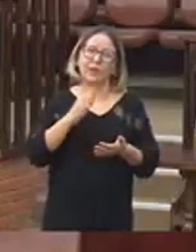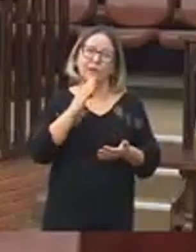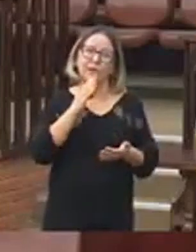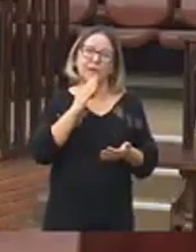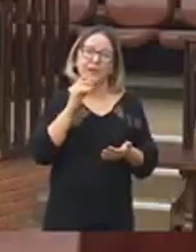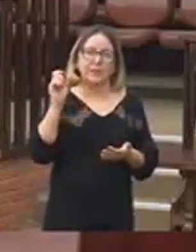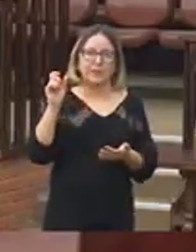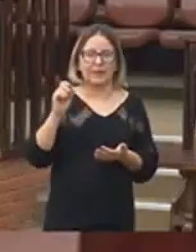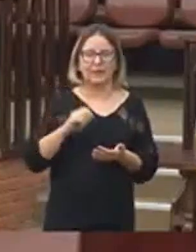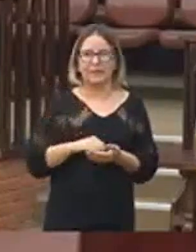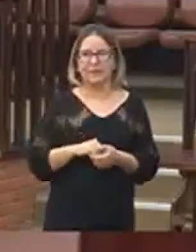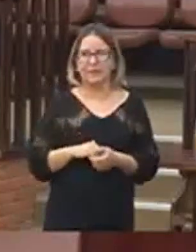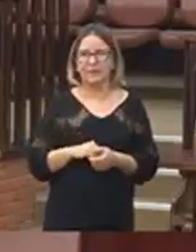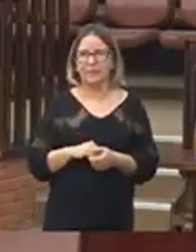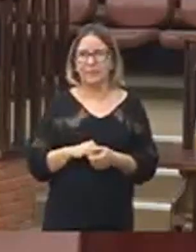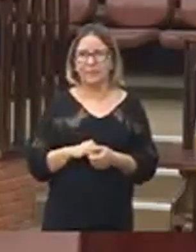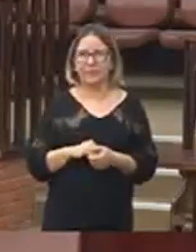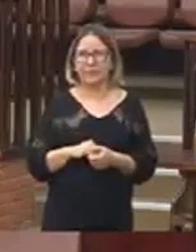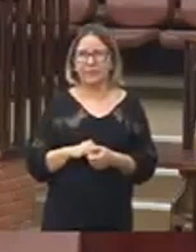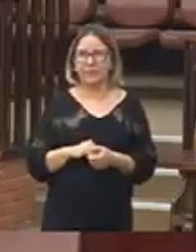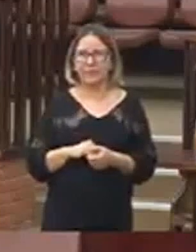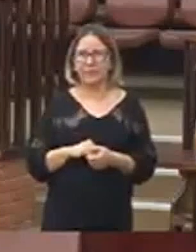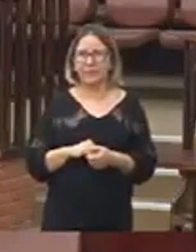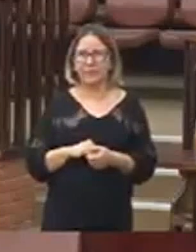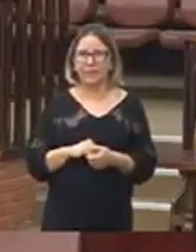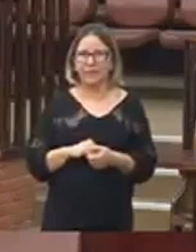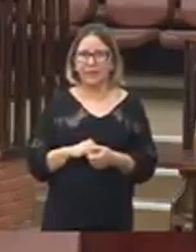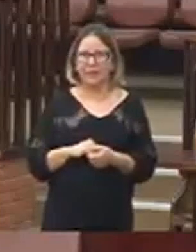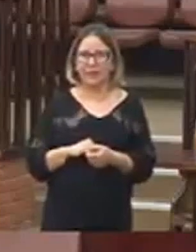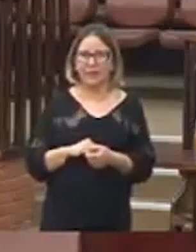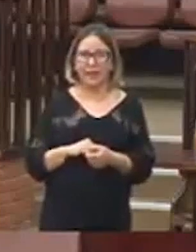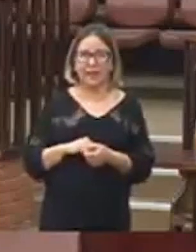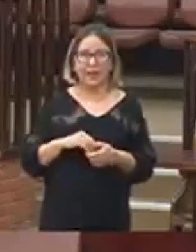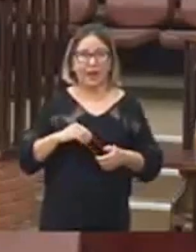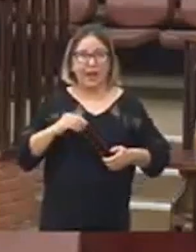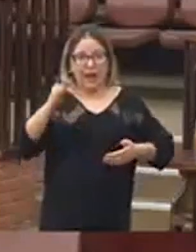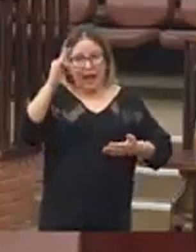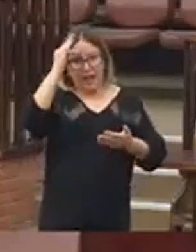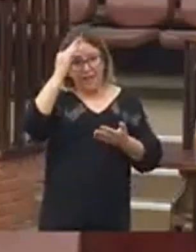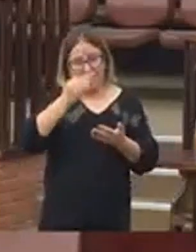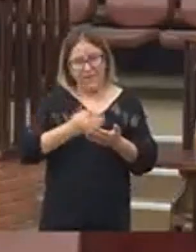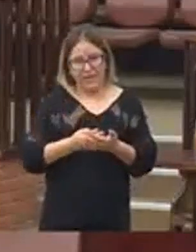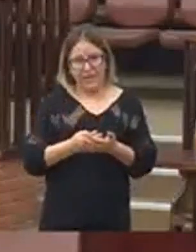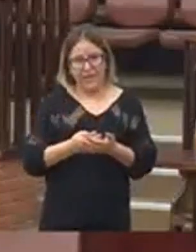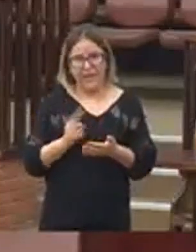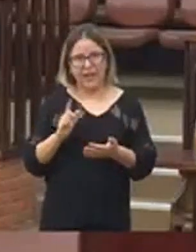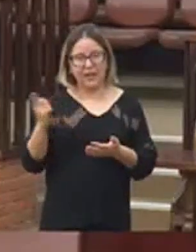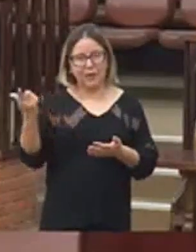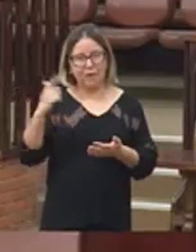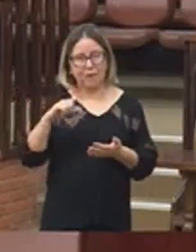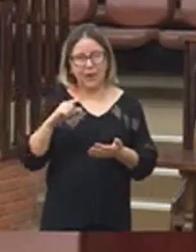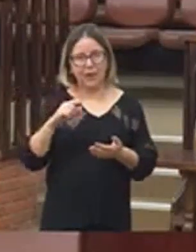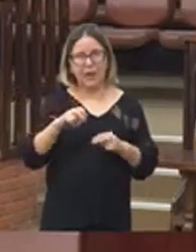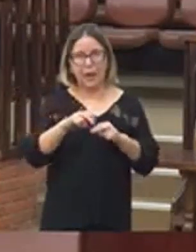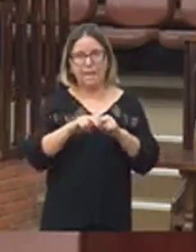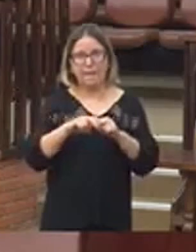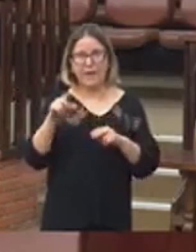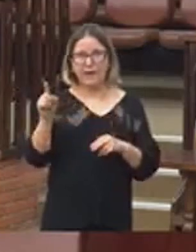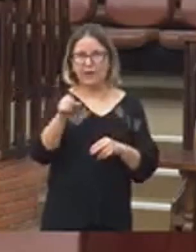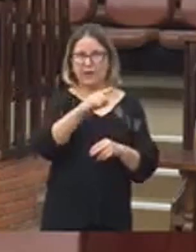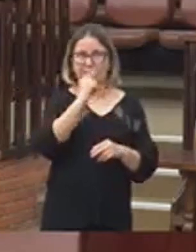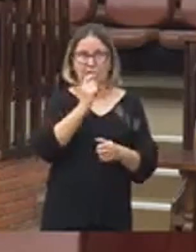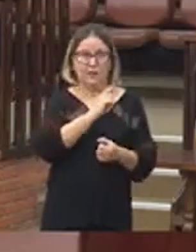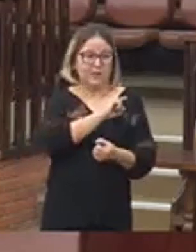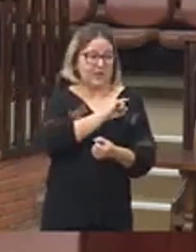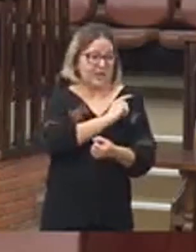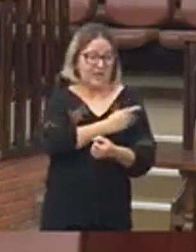Não se trata de alguma coisa que nós adquirimos pelo nosso esforço. A fé vem pela pregação. A